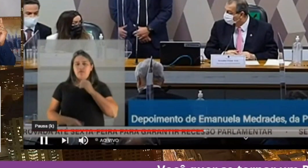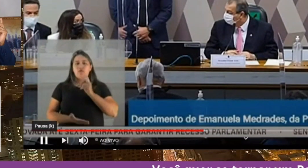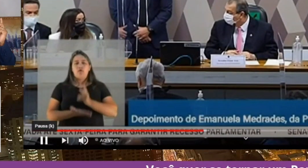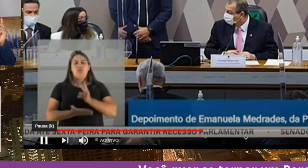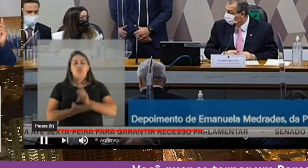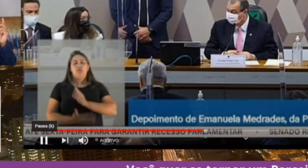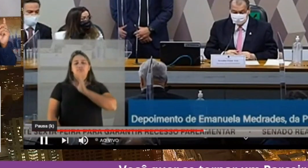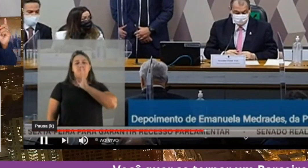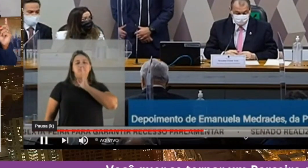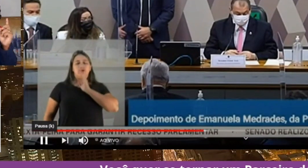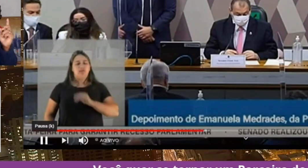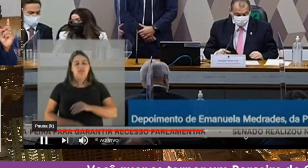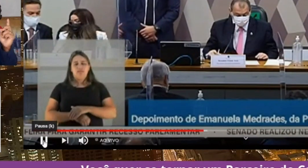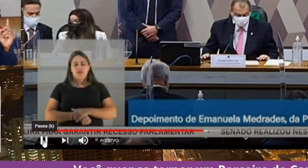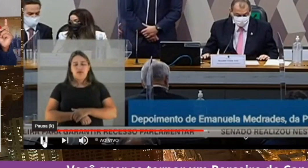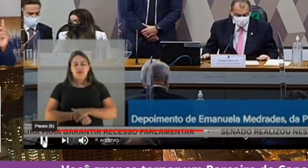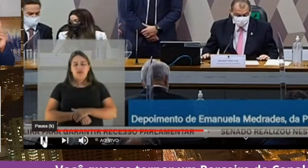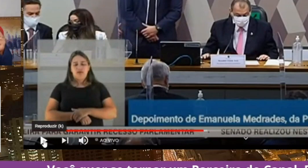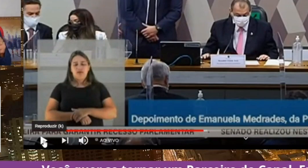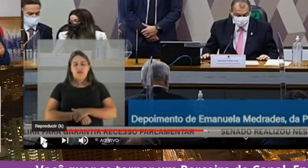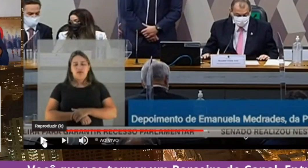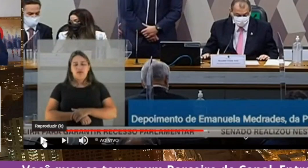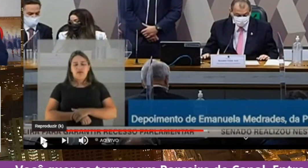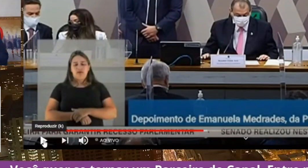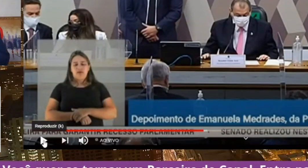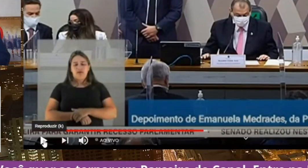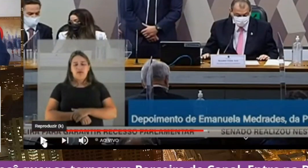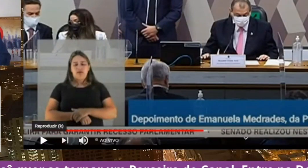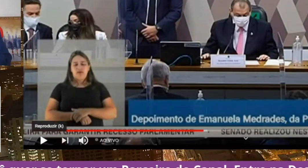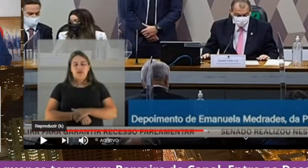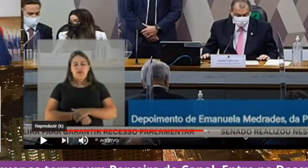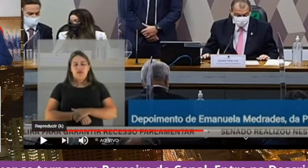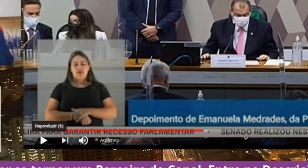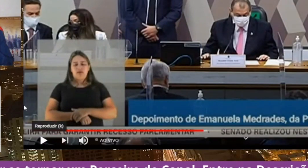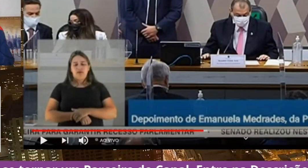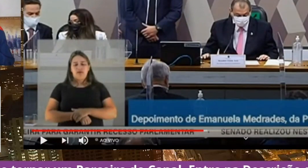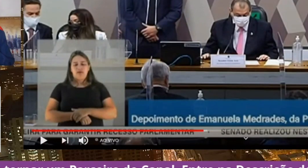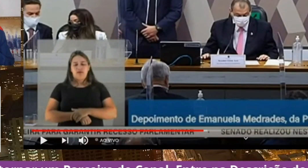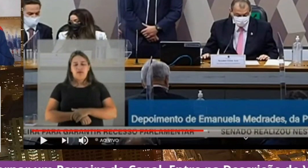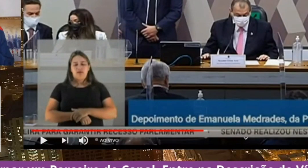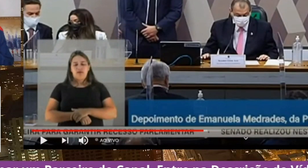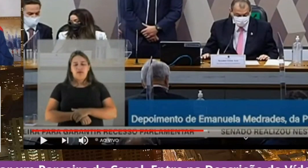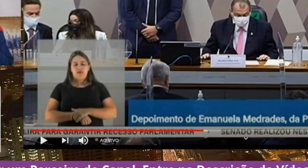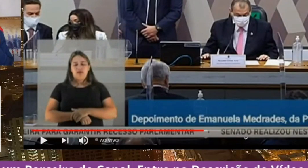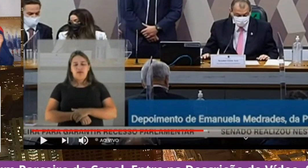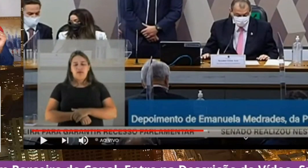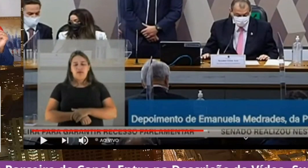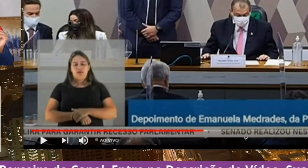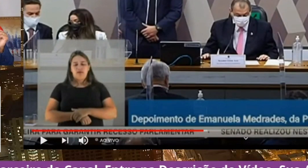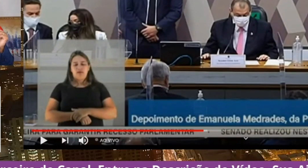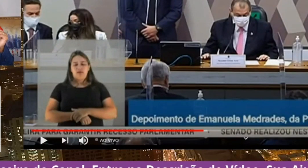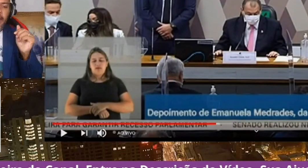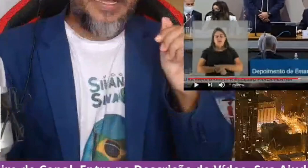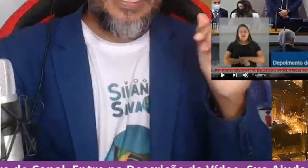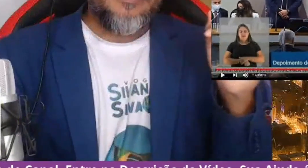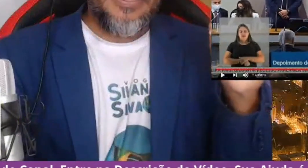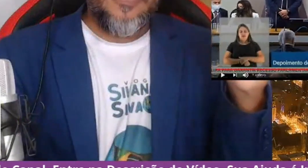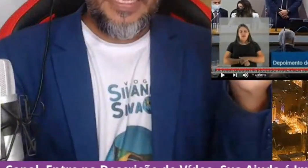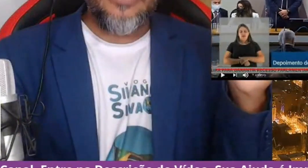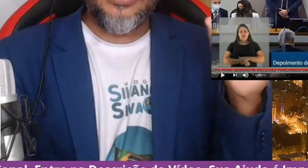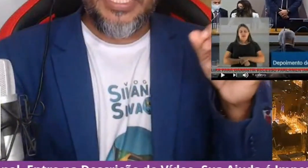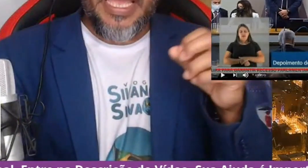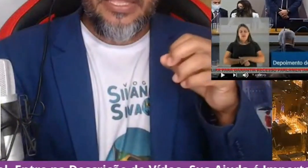silêncio. Então, aqui a situação esquenta. Por quê? Porque o Fux deu